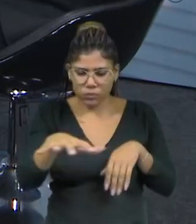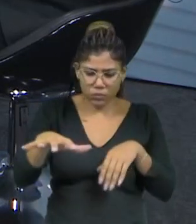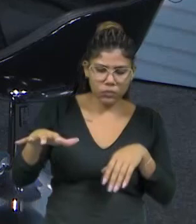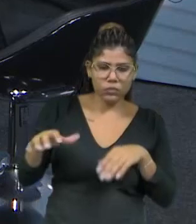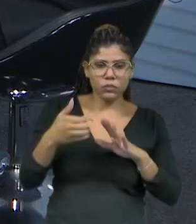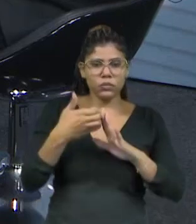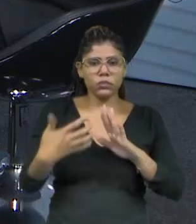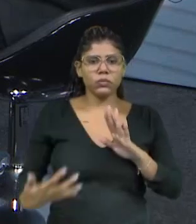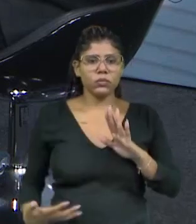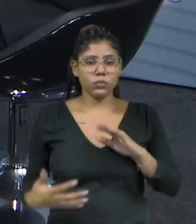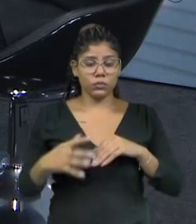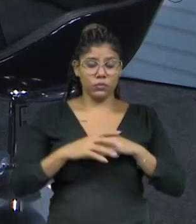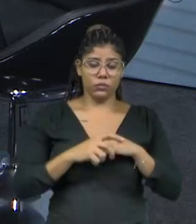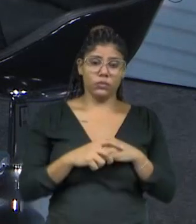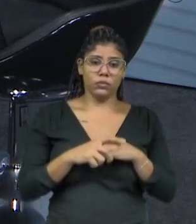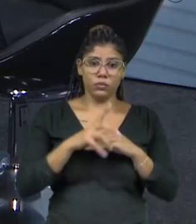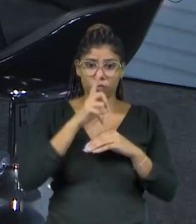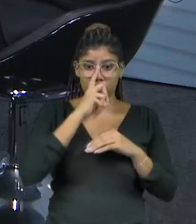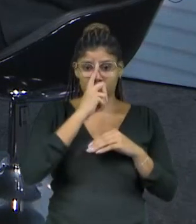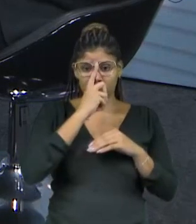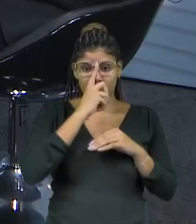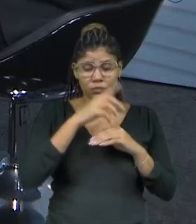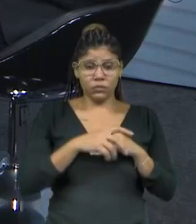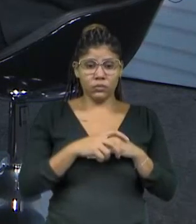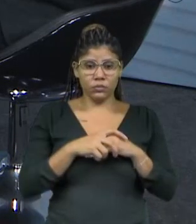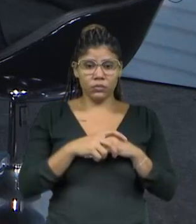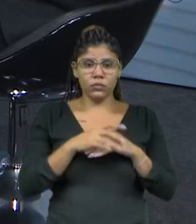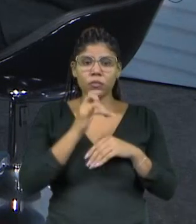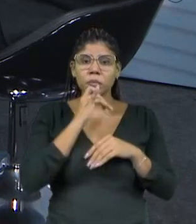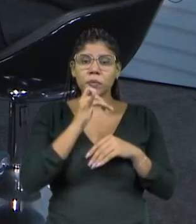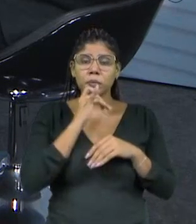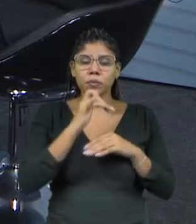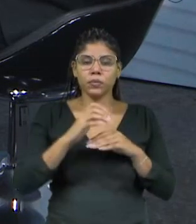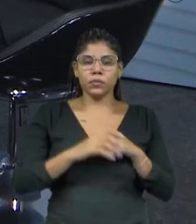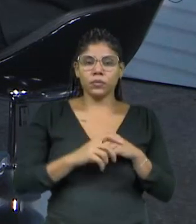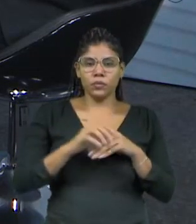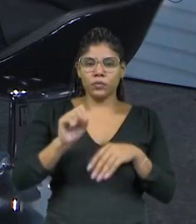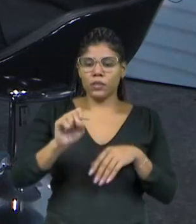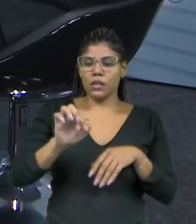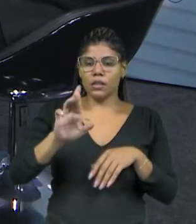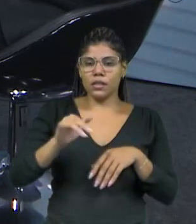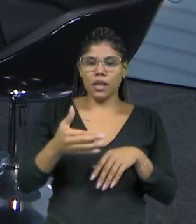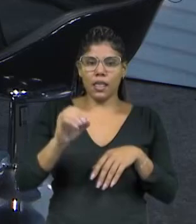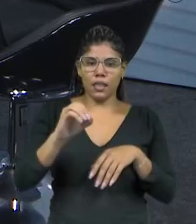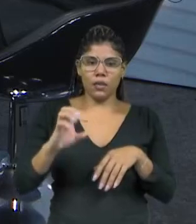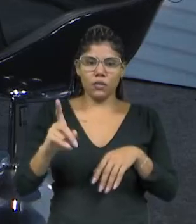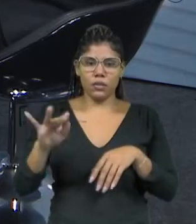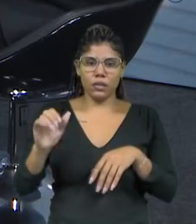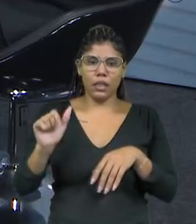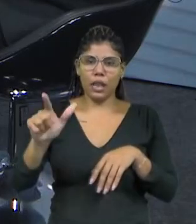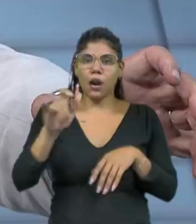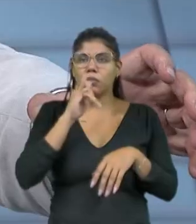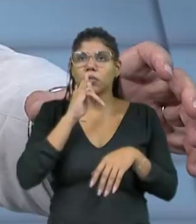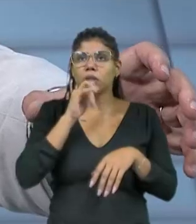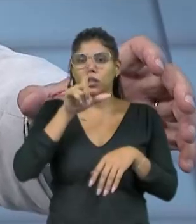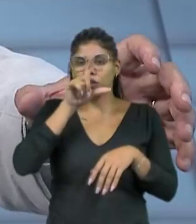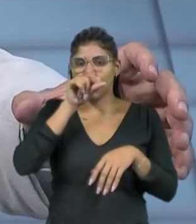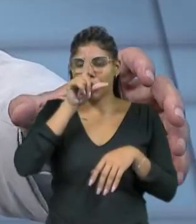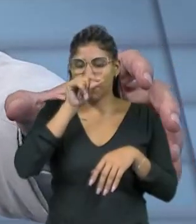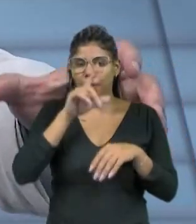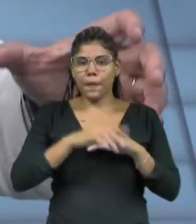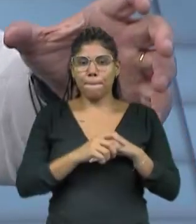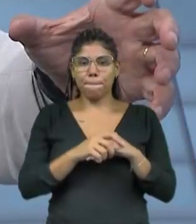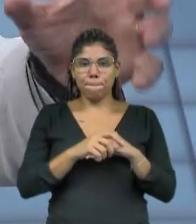de formação de pessoas relacionadas ao setor. Por exemplo, o Sertão Central, em Xadá, Xeramobim, ele